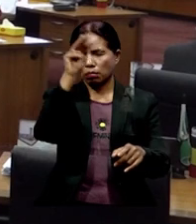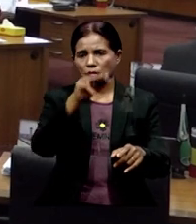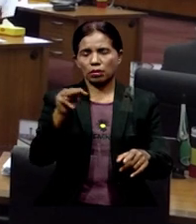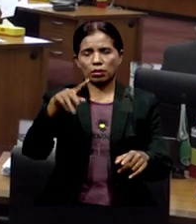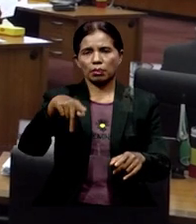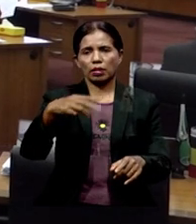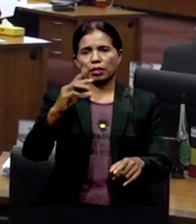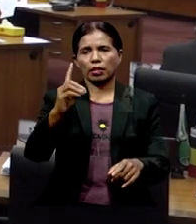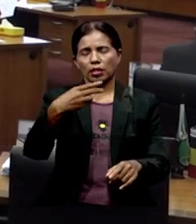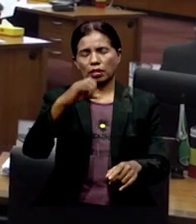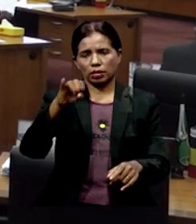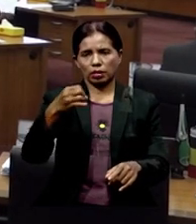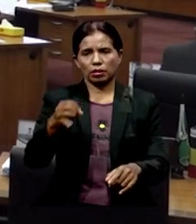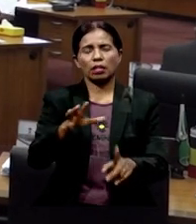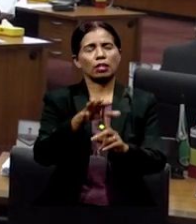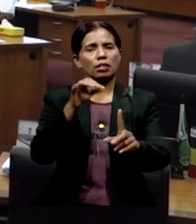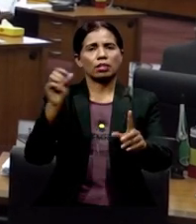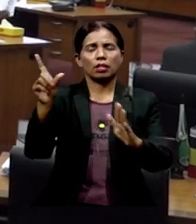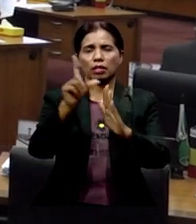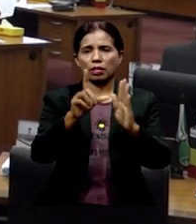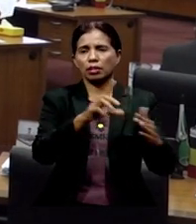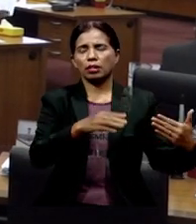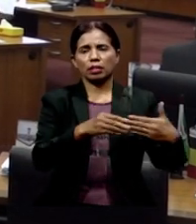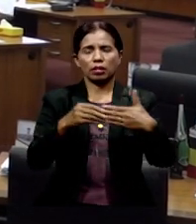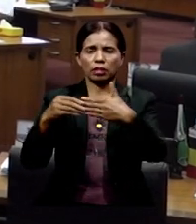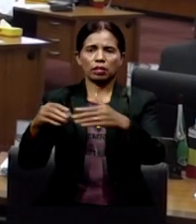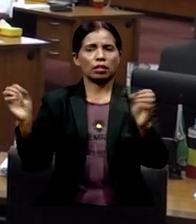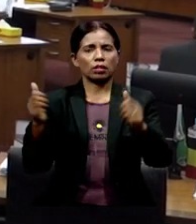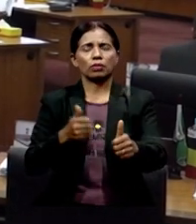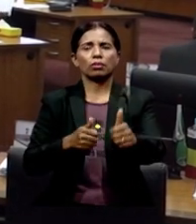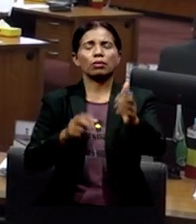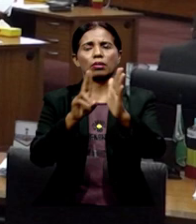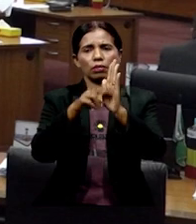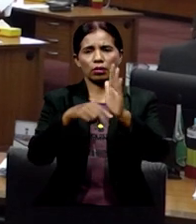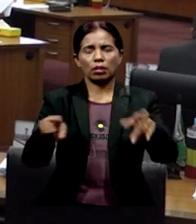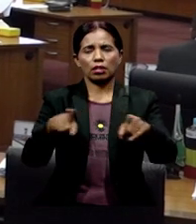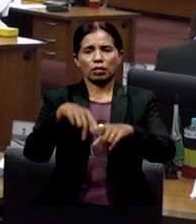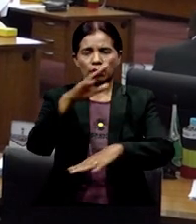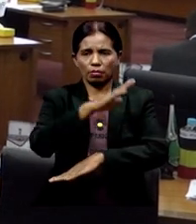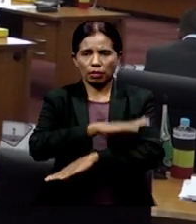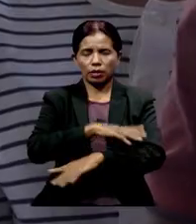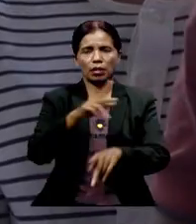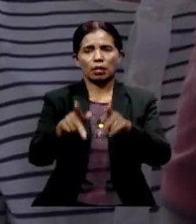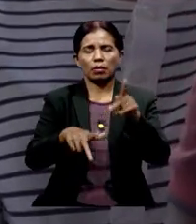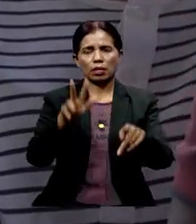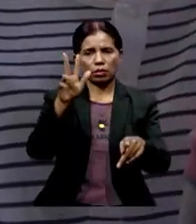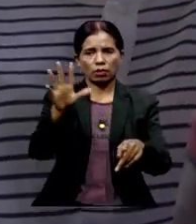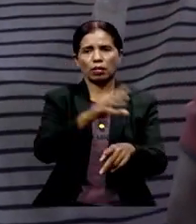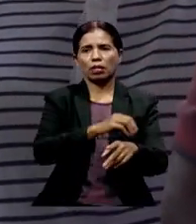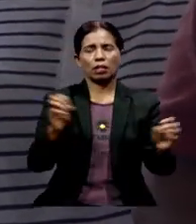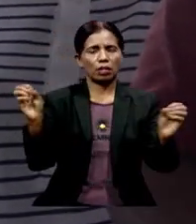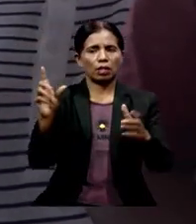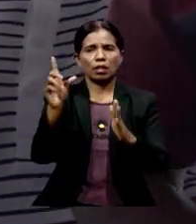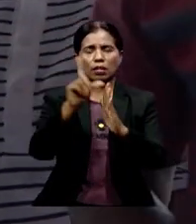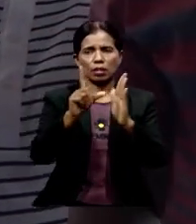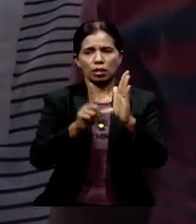PDHZ identifica eleição liderança comunitária, né? Lá tuir horas, composição mesa e a deit pessoal na entolo, lá e a lista com